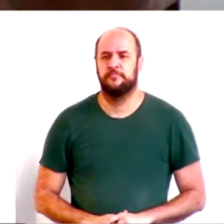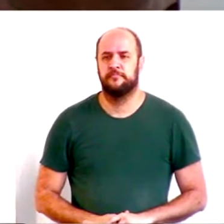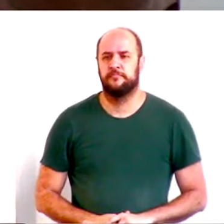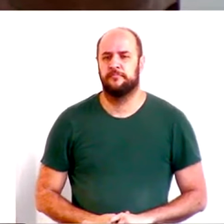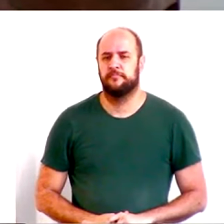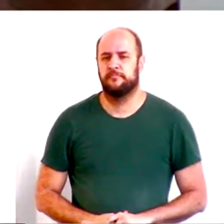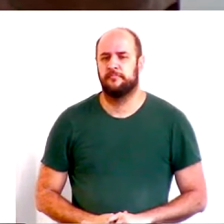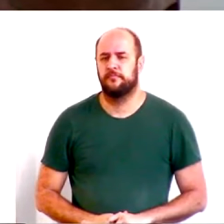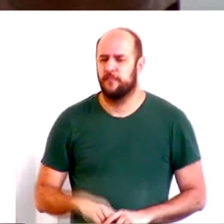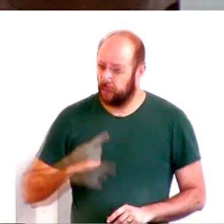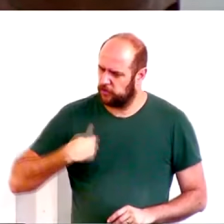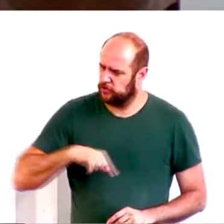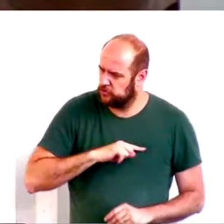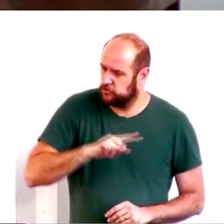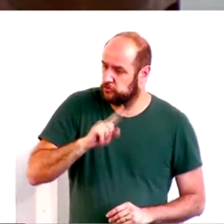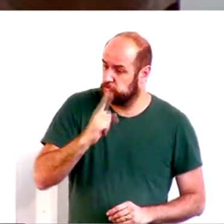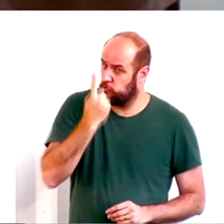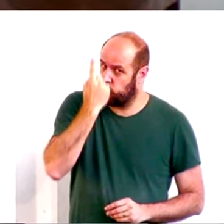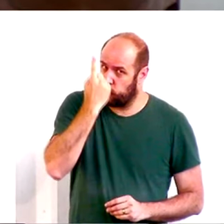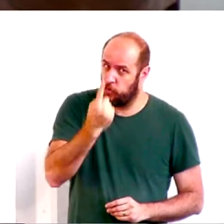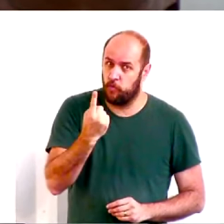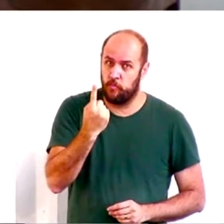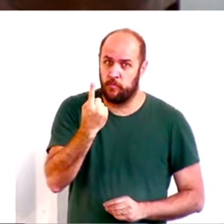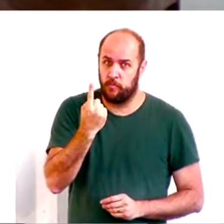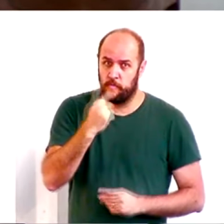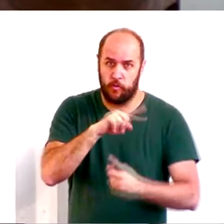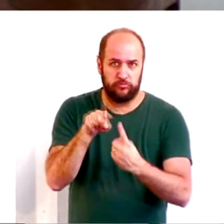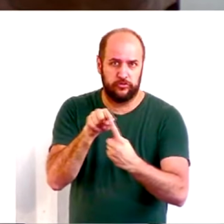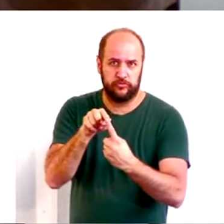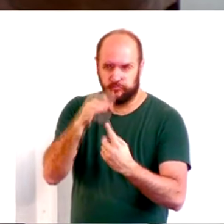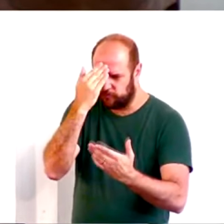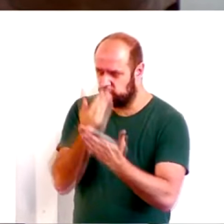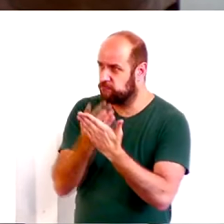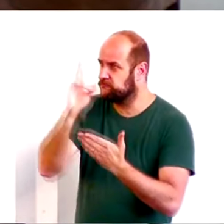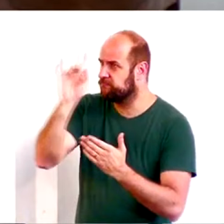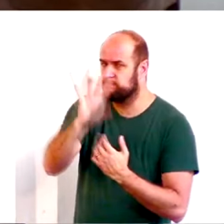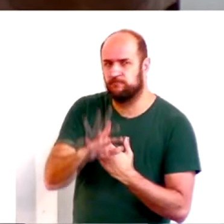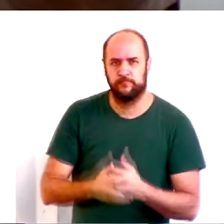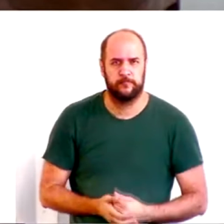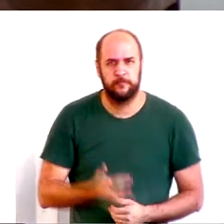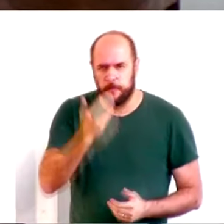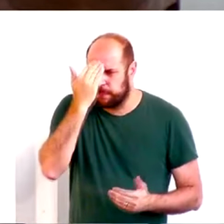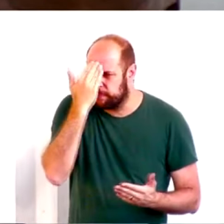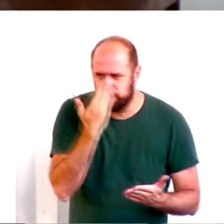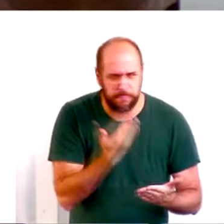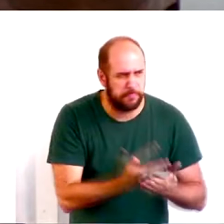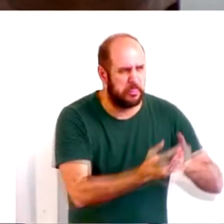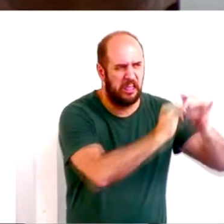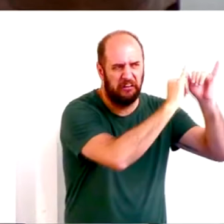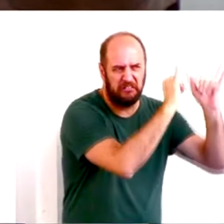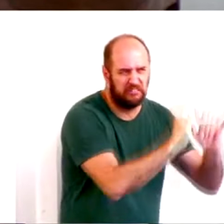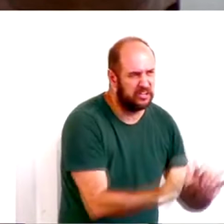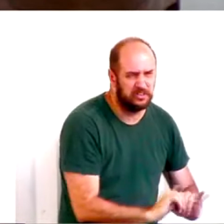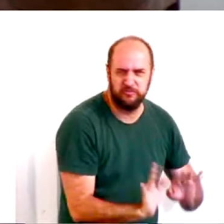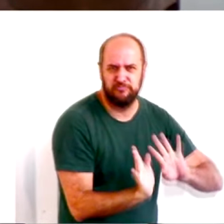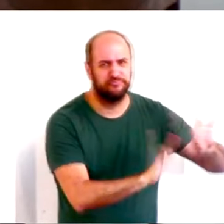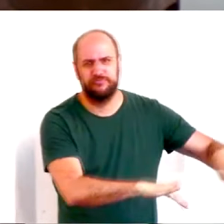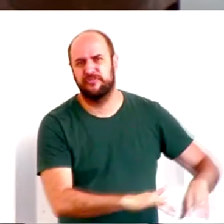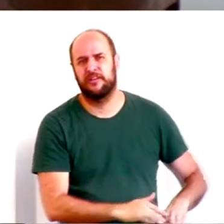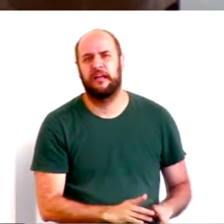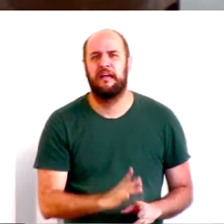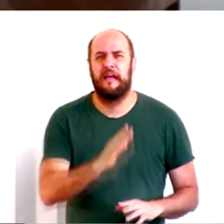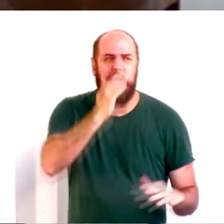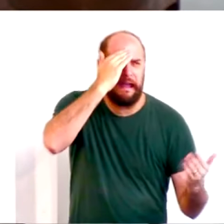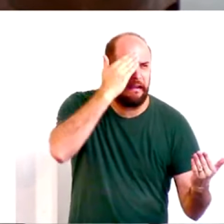nós temos uma coisa a fazer Crer em Deus nós não vamos acreditar nem nos Deuses dos povos e